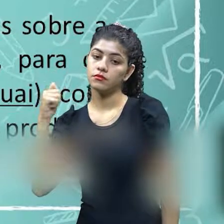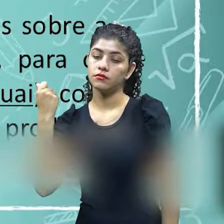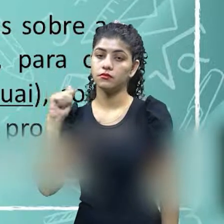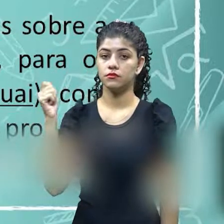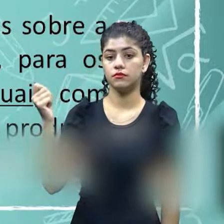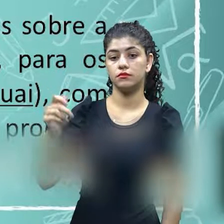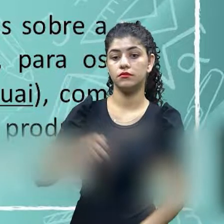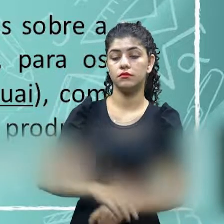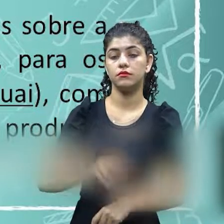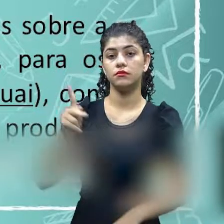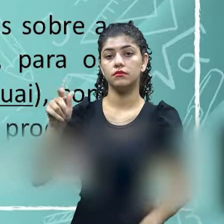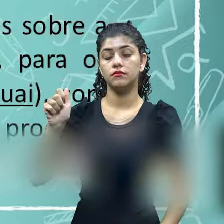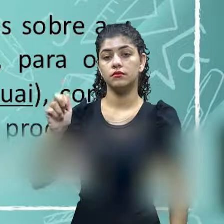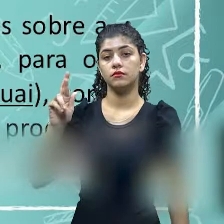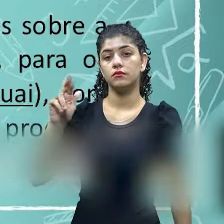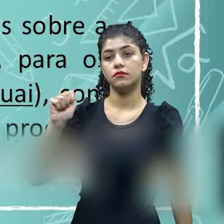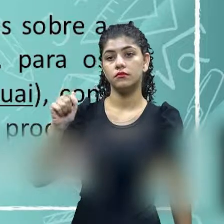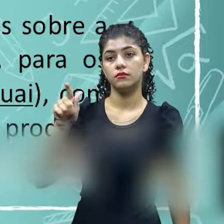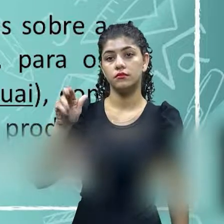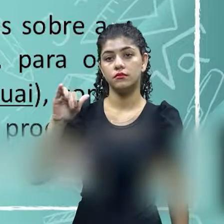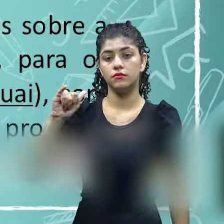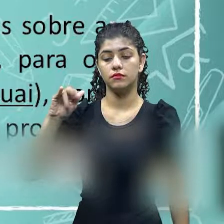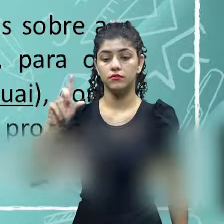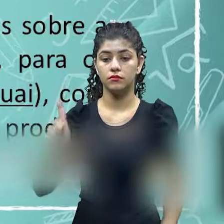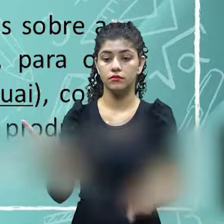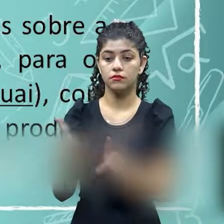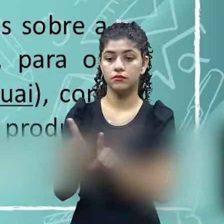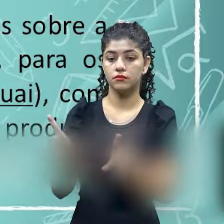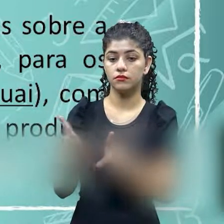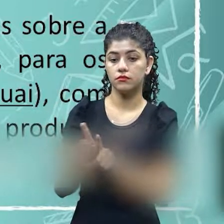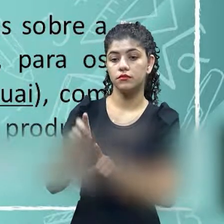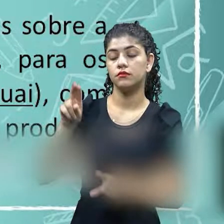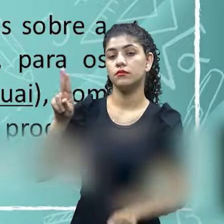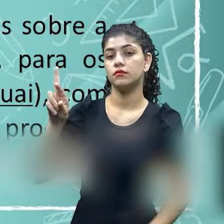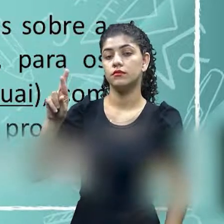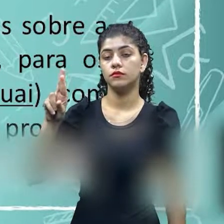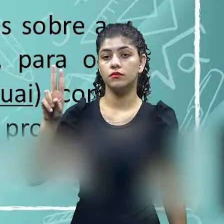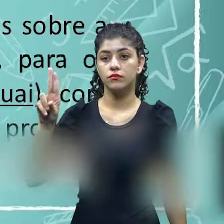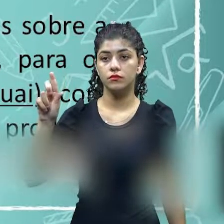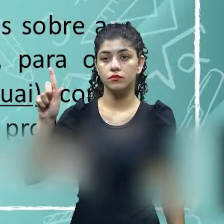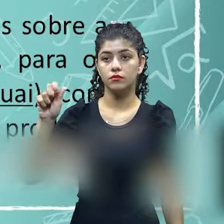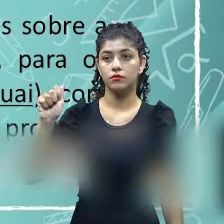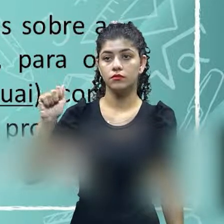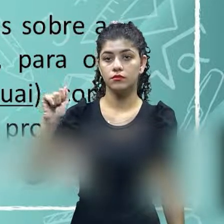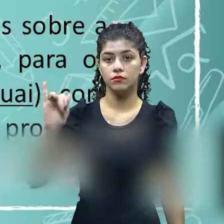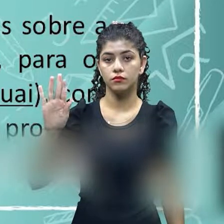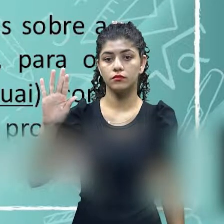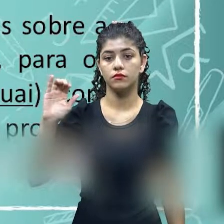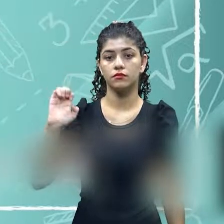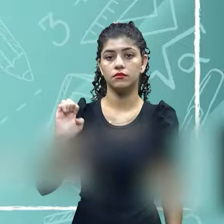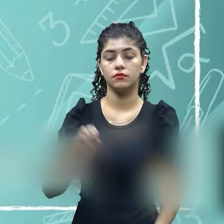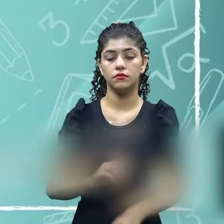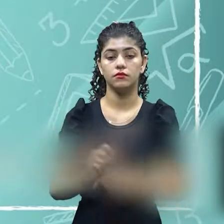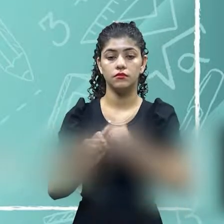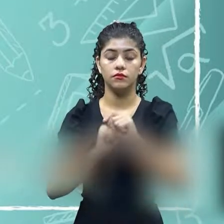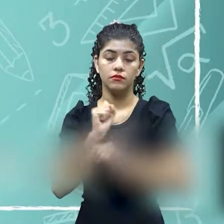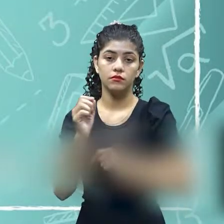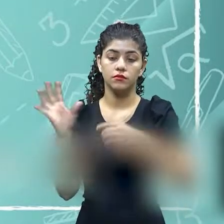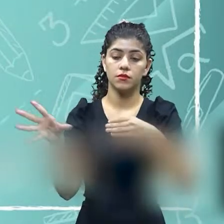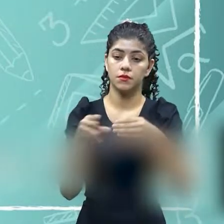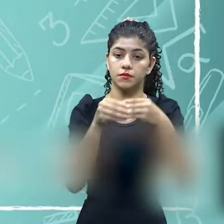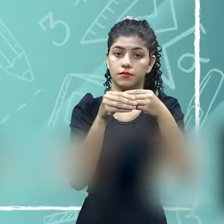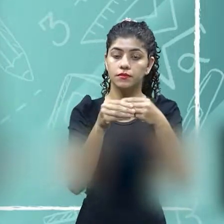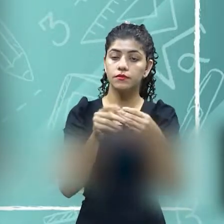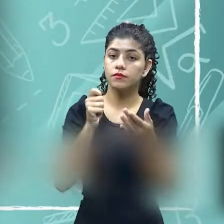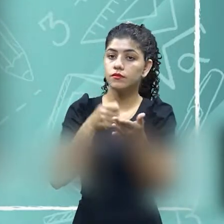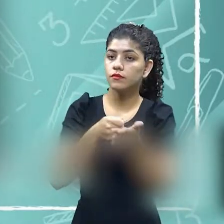Uruguai inicialmente, com base na nomenclatura comum da Mercosul, NCM, para produtos e serviços. Então foi um conjunto